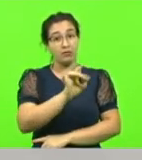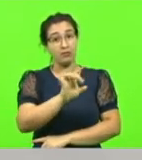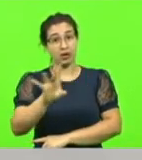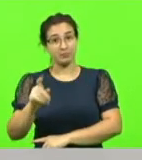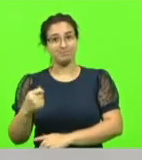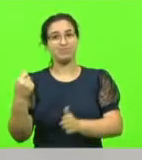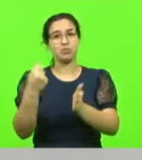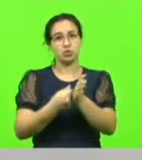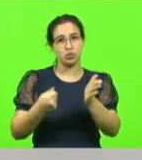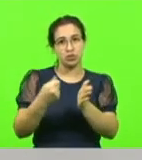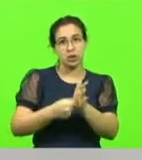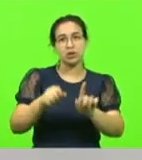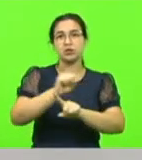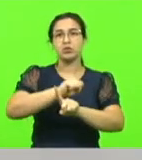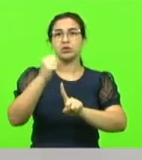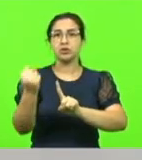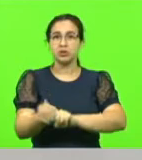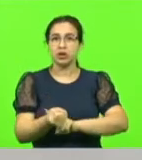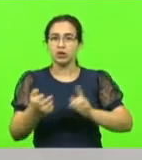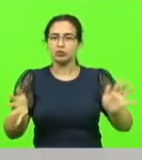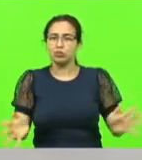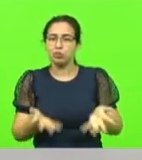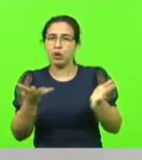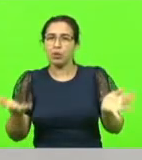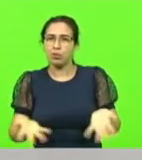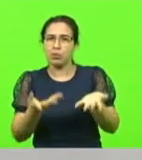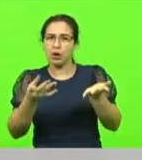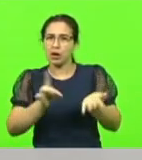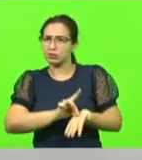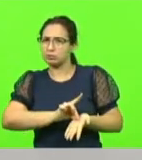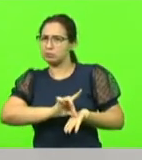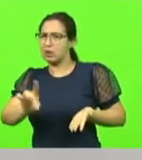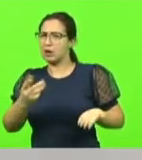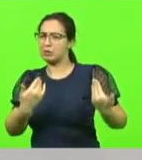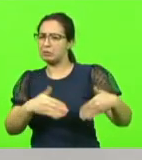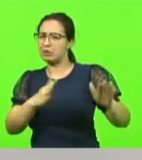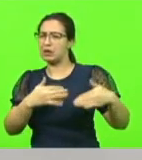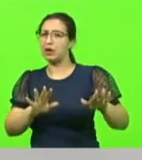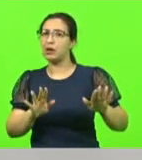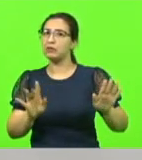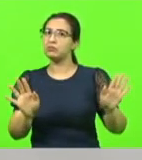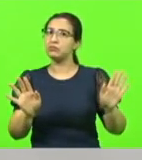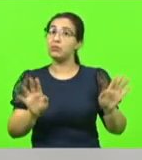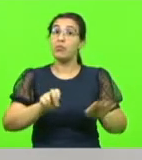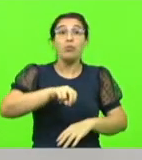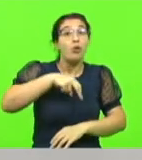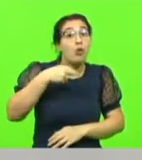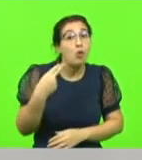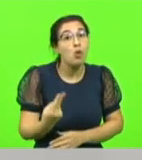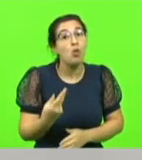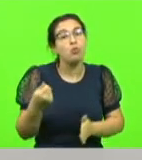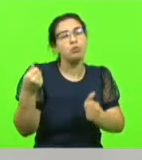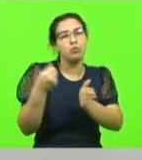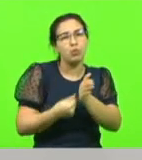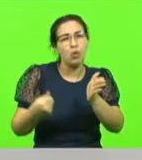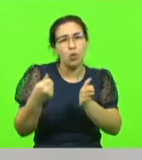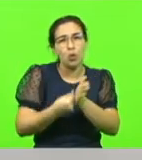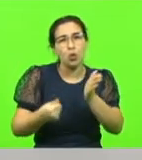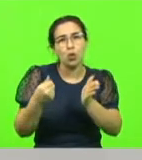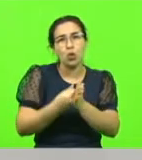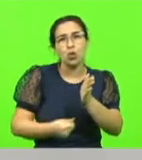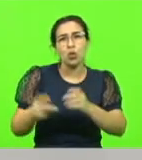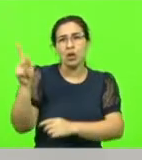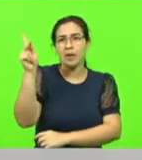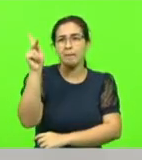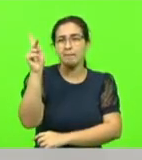que estimule o ódio e a indiferença? Ou vamos lutar, senhor presidente, por uma pátria